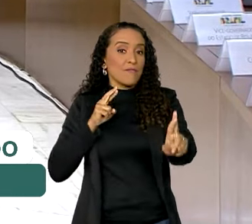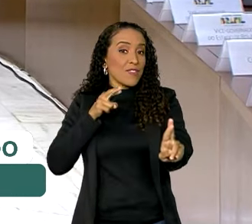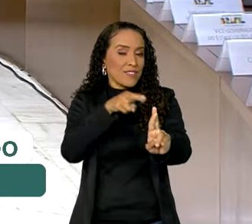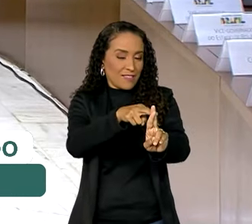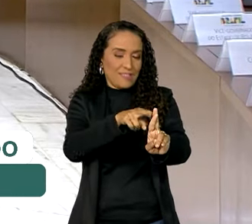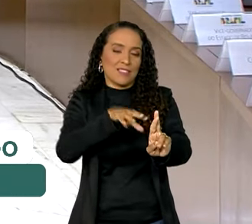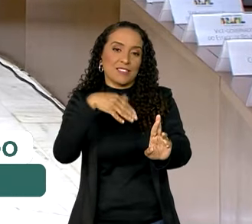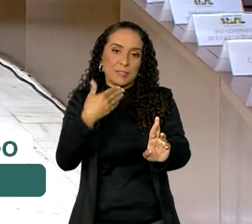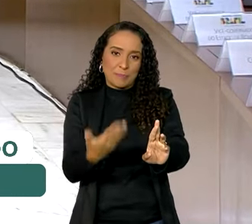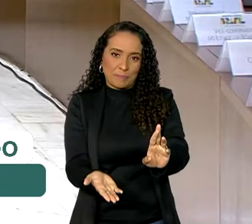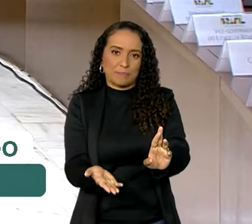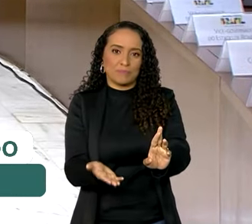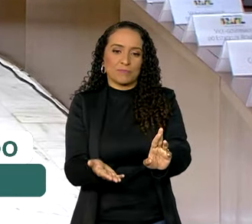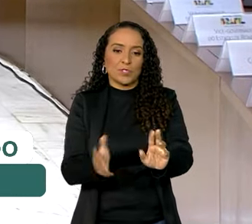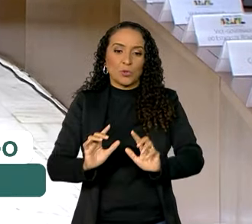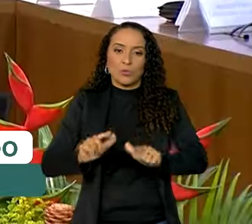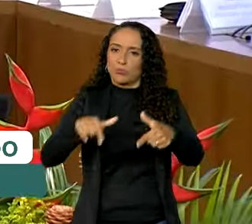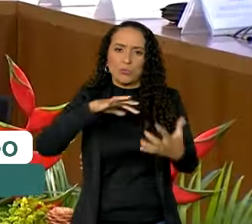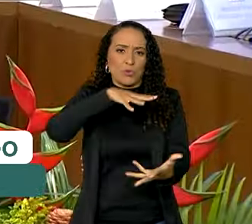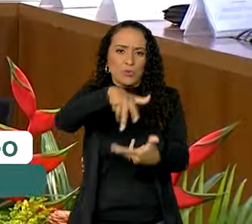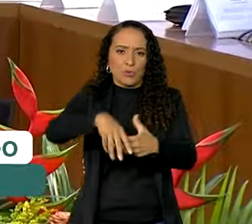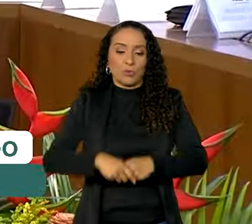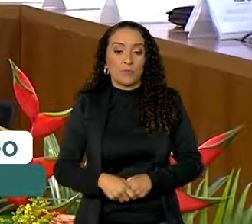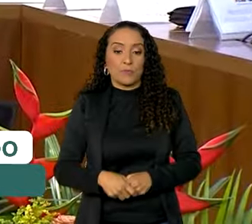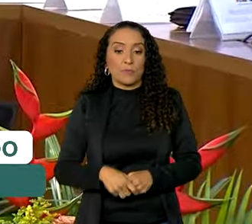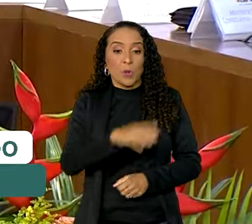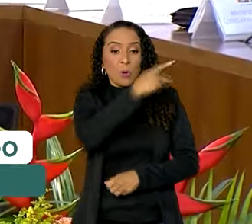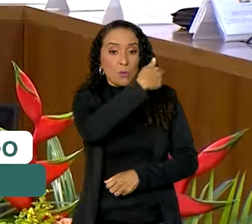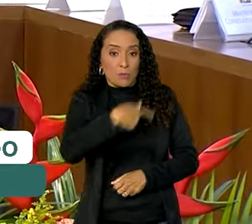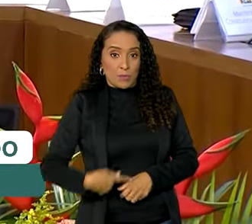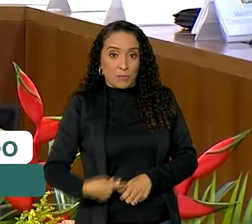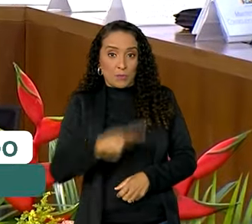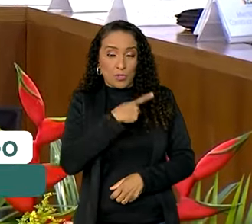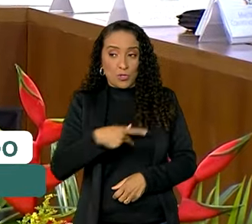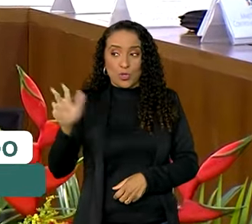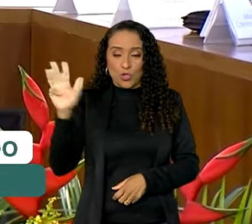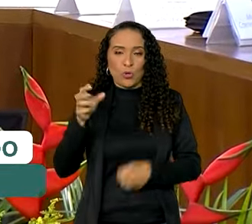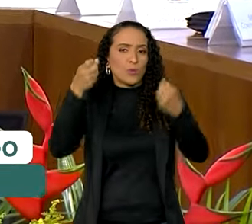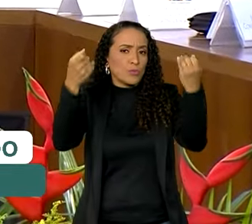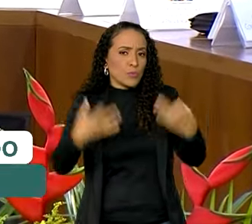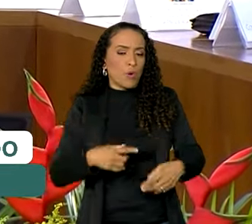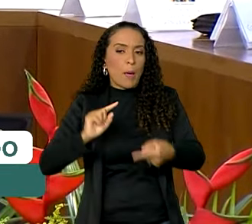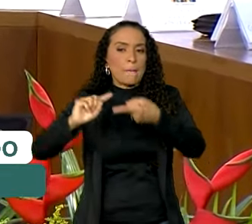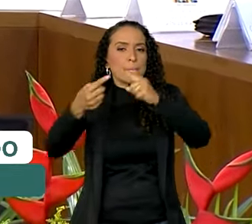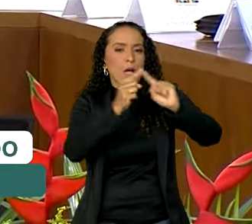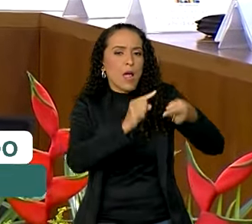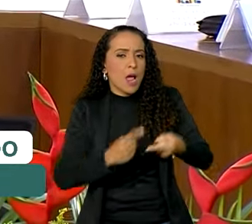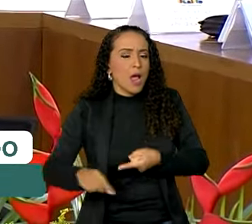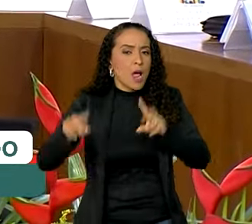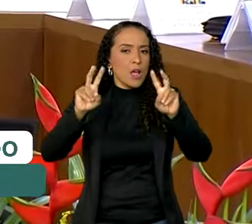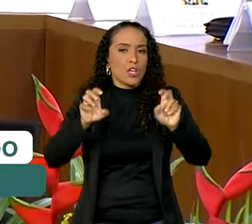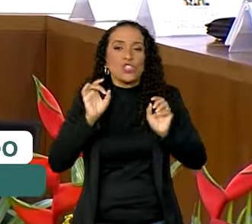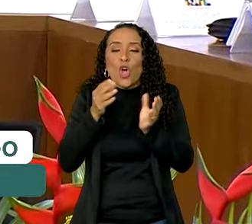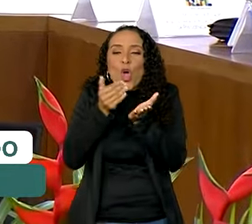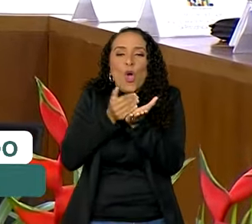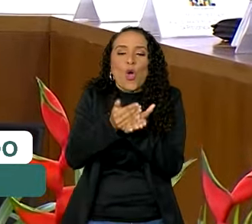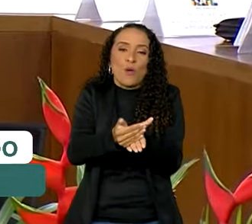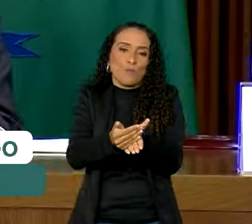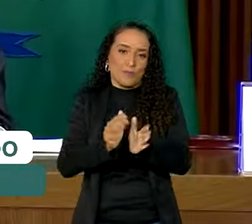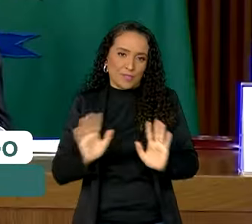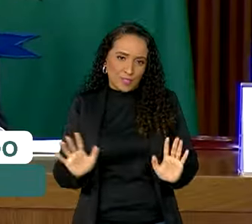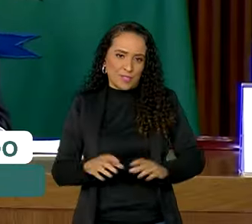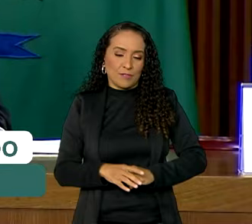nosso para o mundo todo. O presidente Lula destacou que as discussões sobre o assunto estão apenas